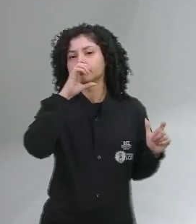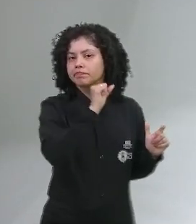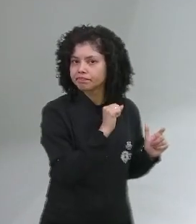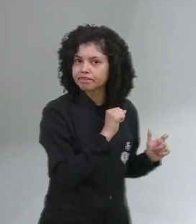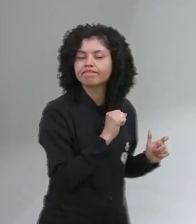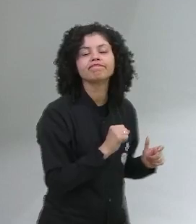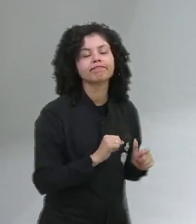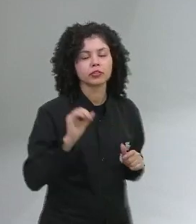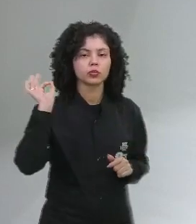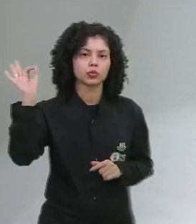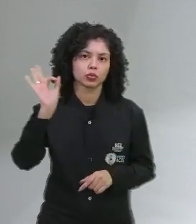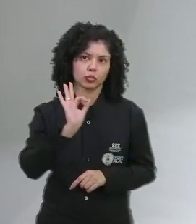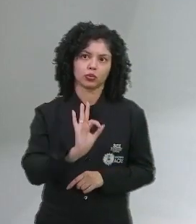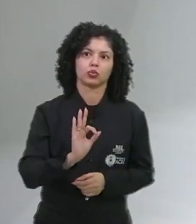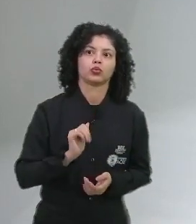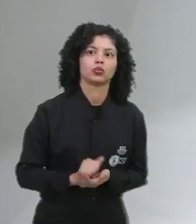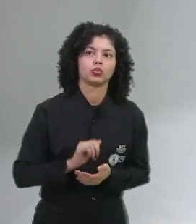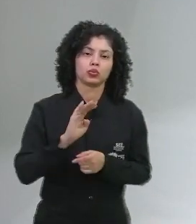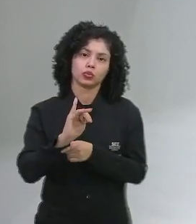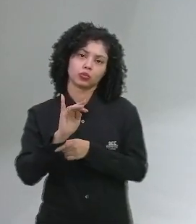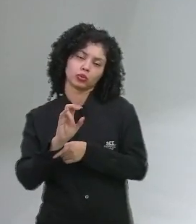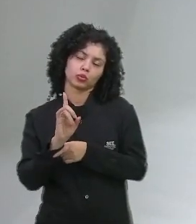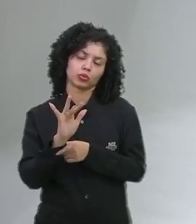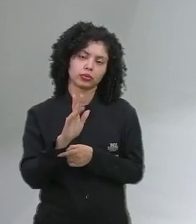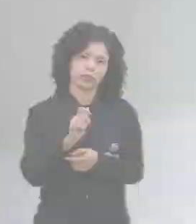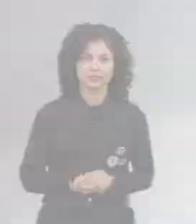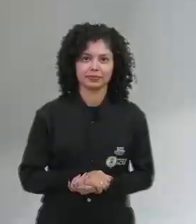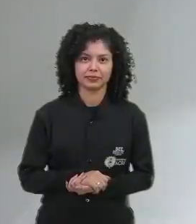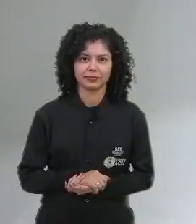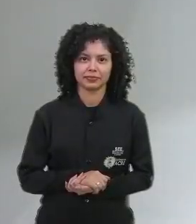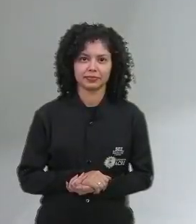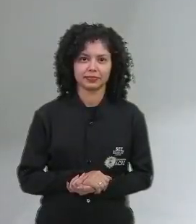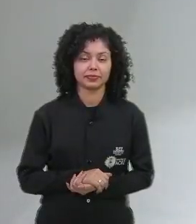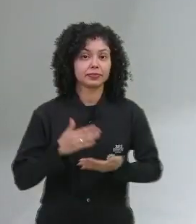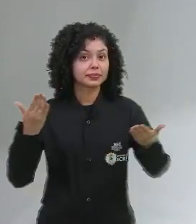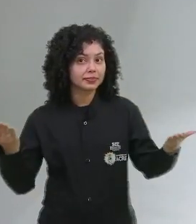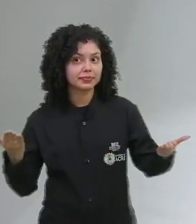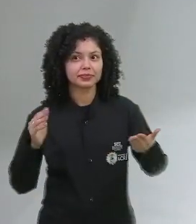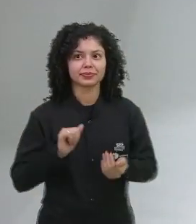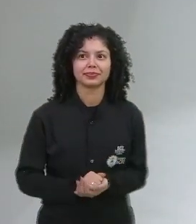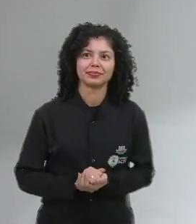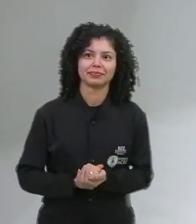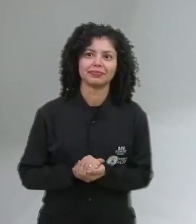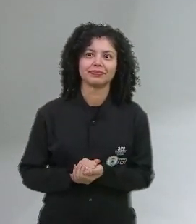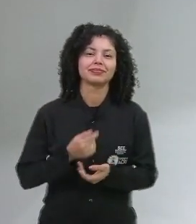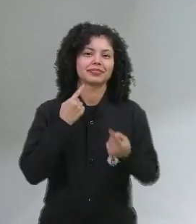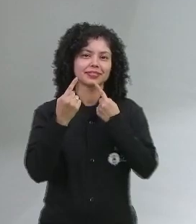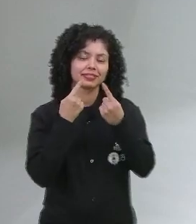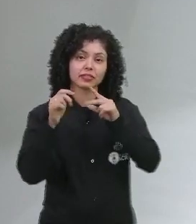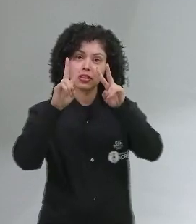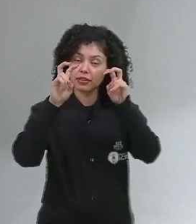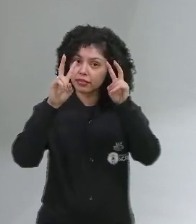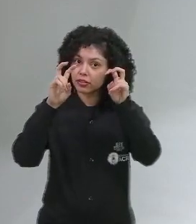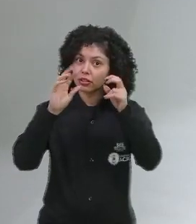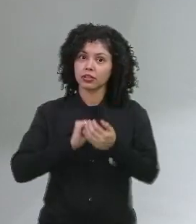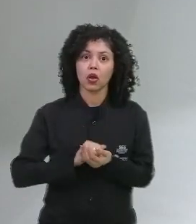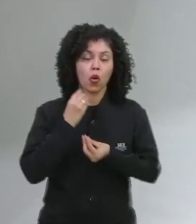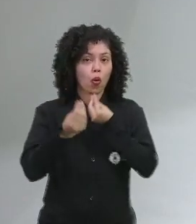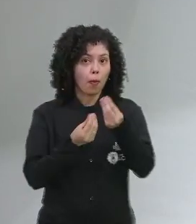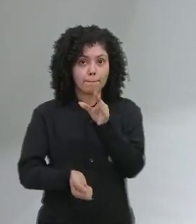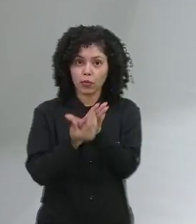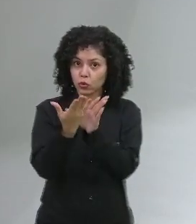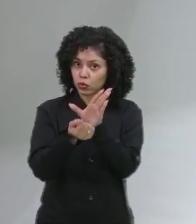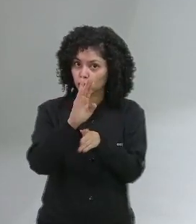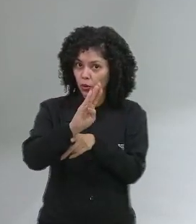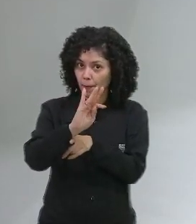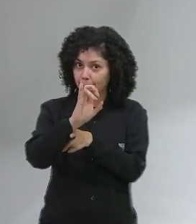da porcentagem de biodiesel aceitável no diesel comum. Então, pessoal, hoje nós conversamos sobre como